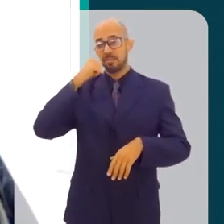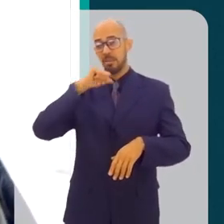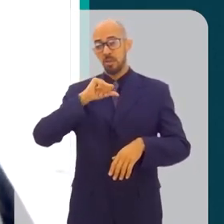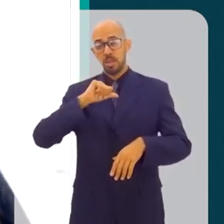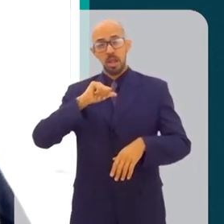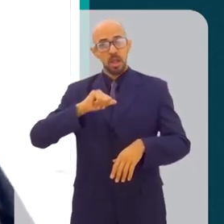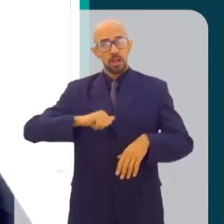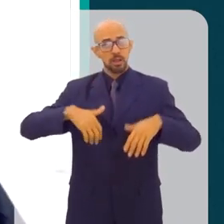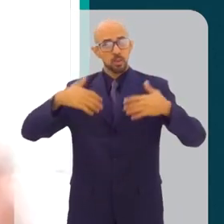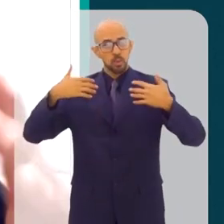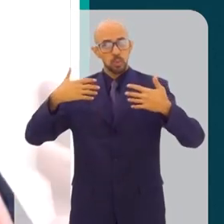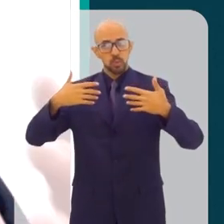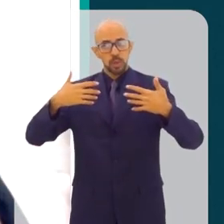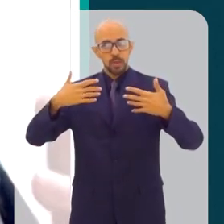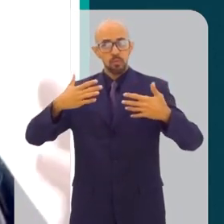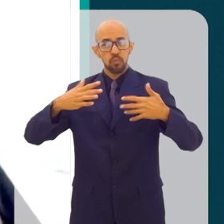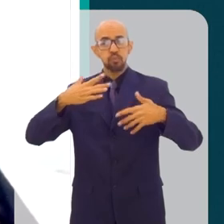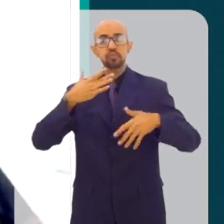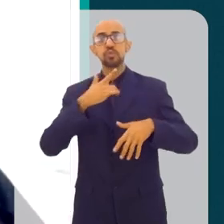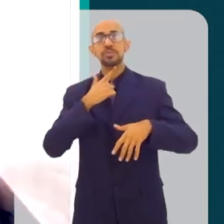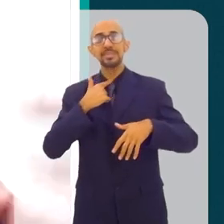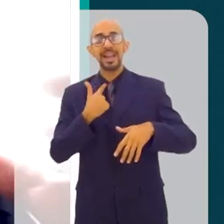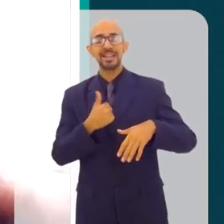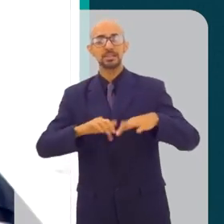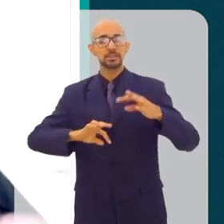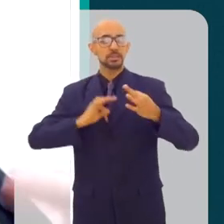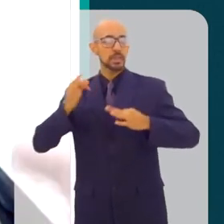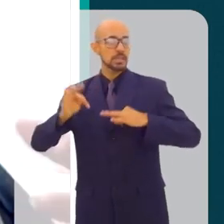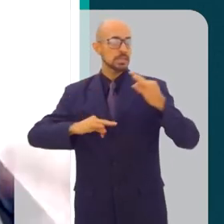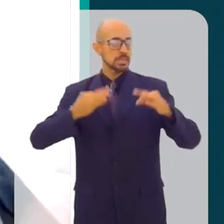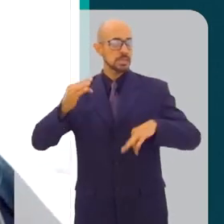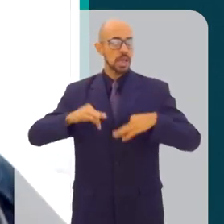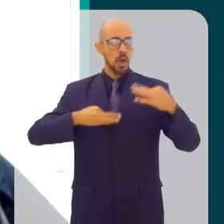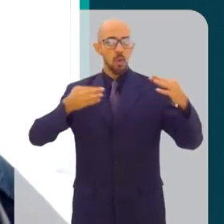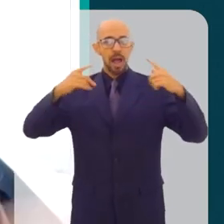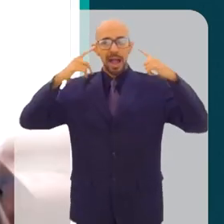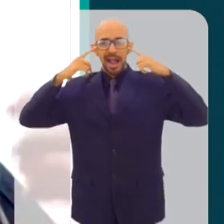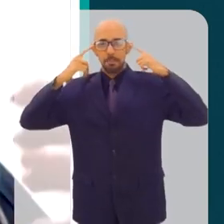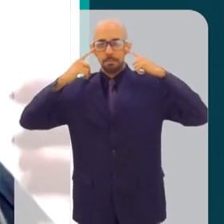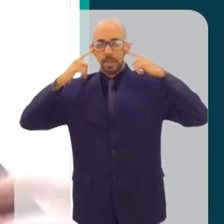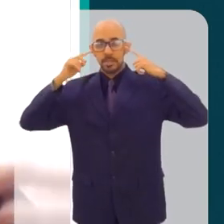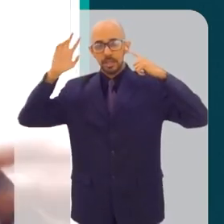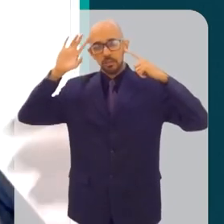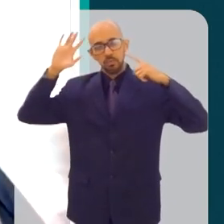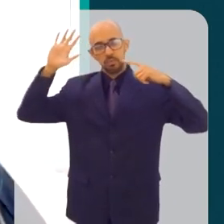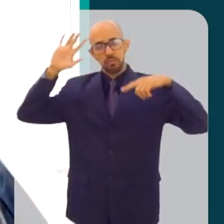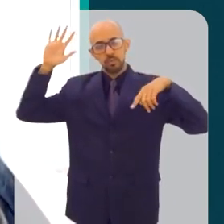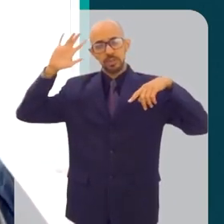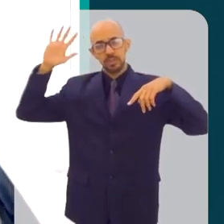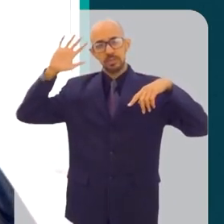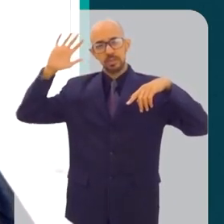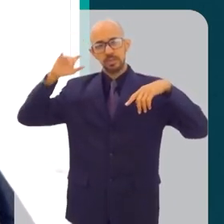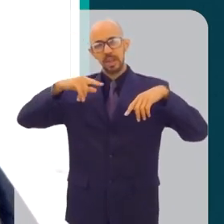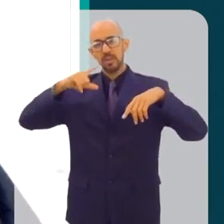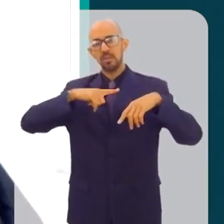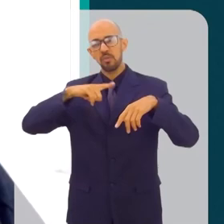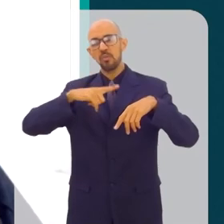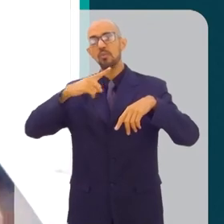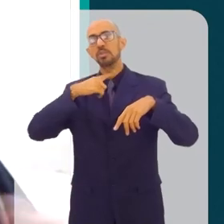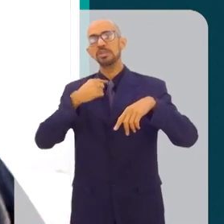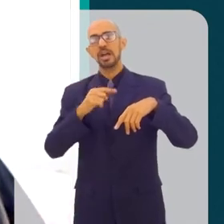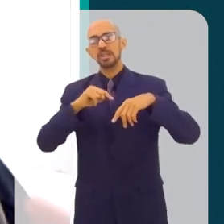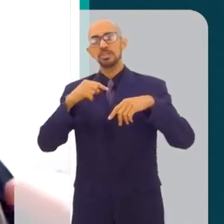uma mulher sedenta por amor, por fogo, por tesão, a cabeça está cheia de fantasia,